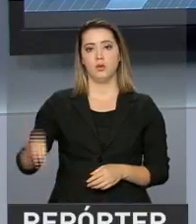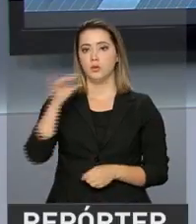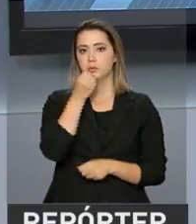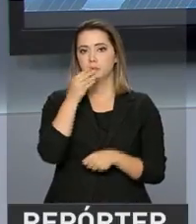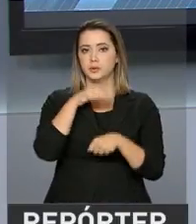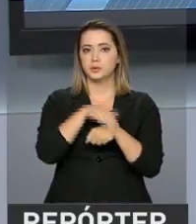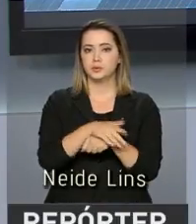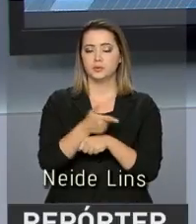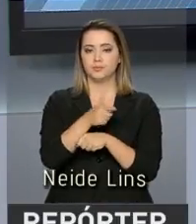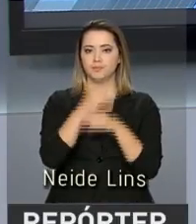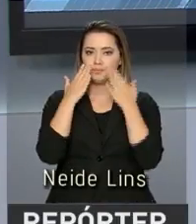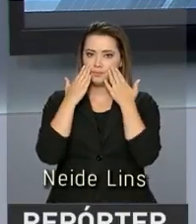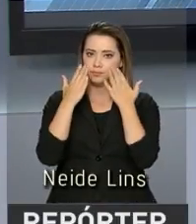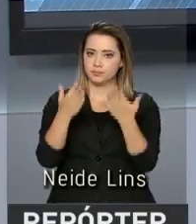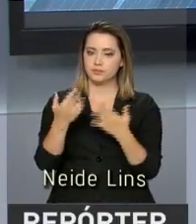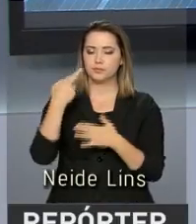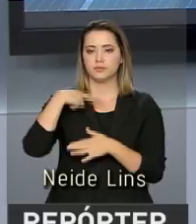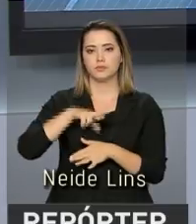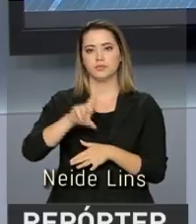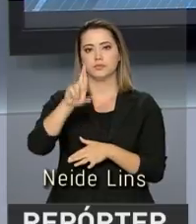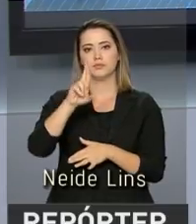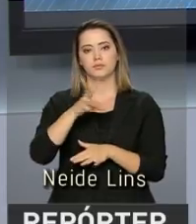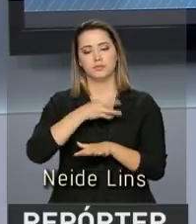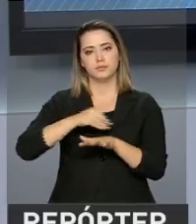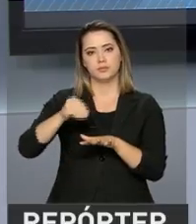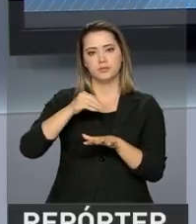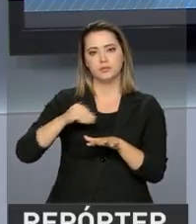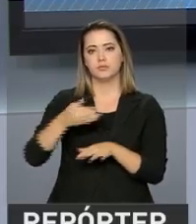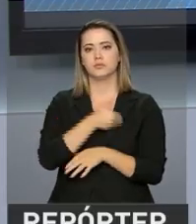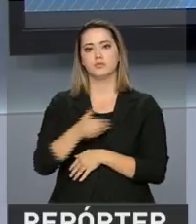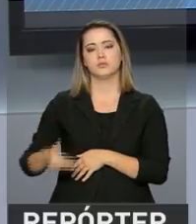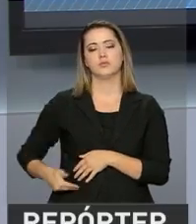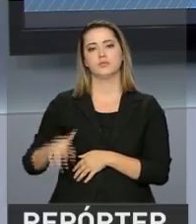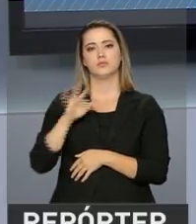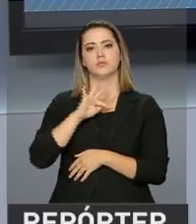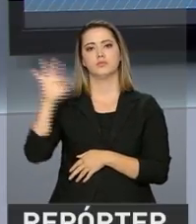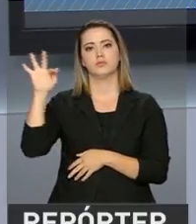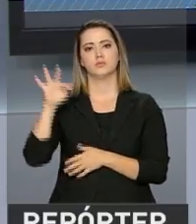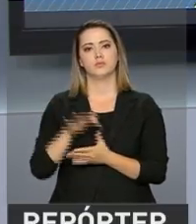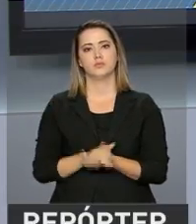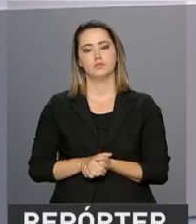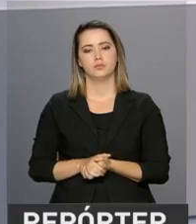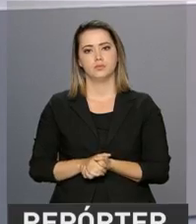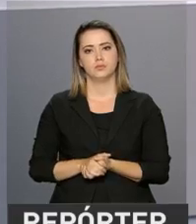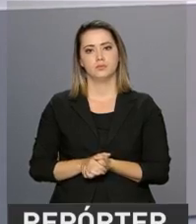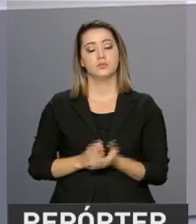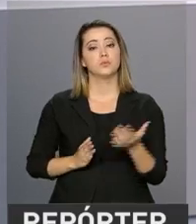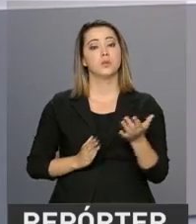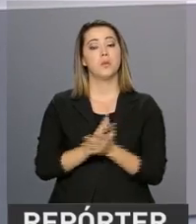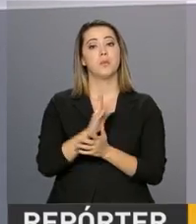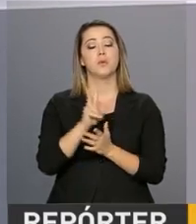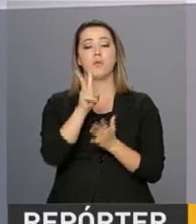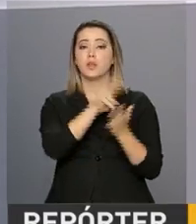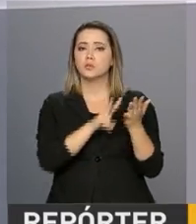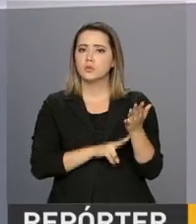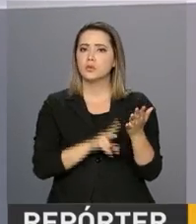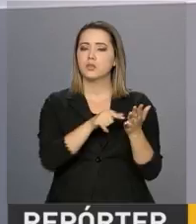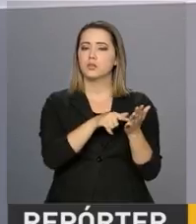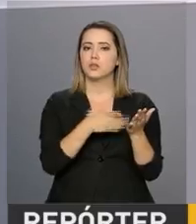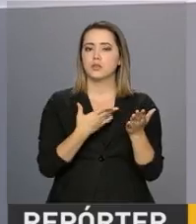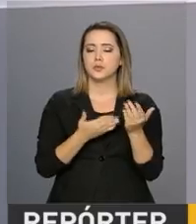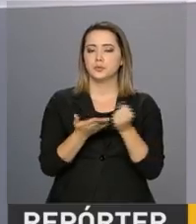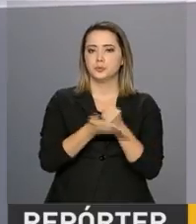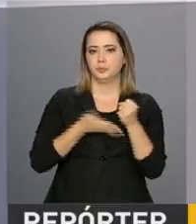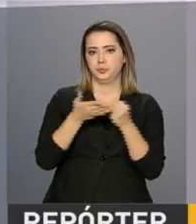Olá, boa noite. Começa agora mais uma edição do Repórter NBR e as notícias do governo federal. Aprovado o texto base da